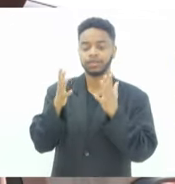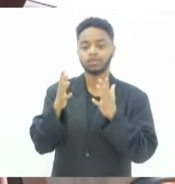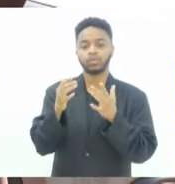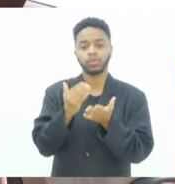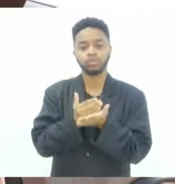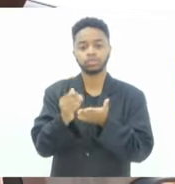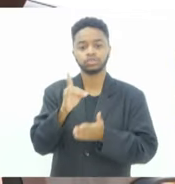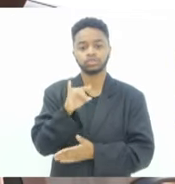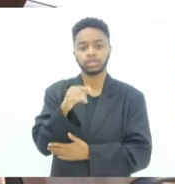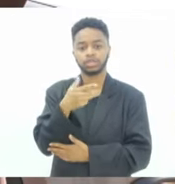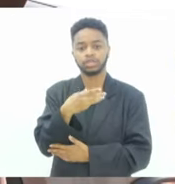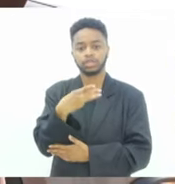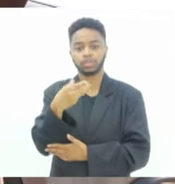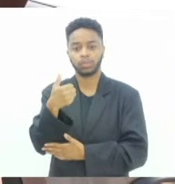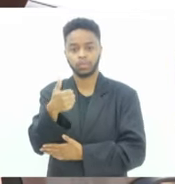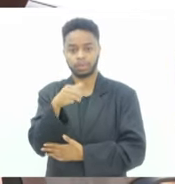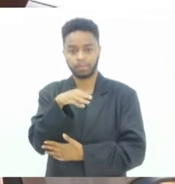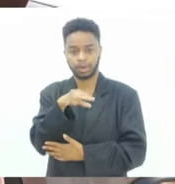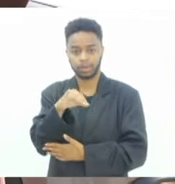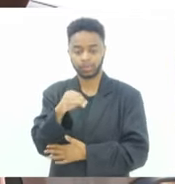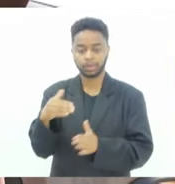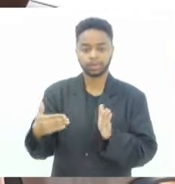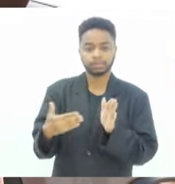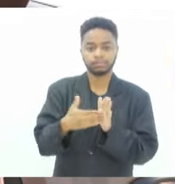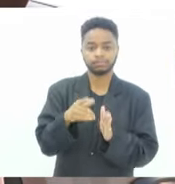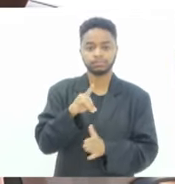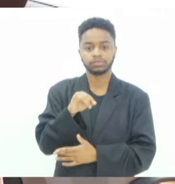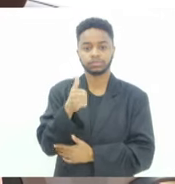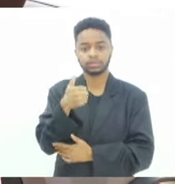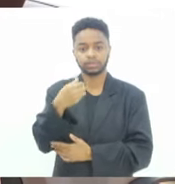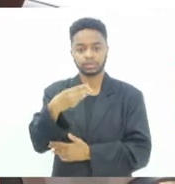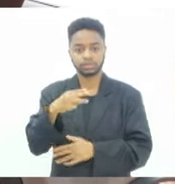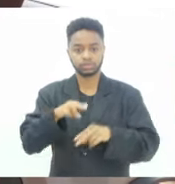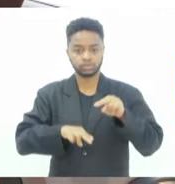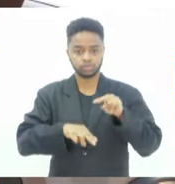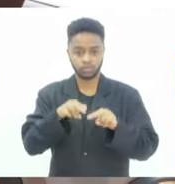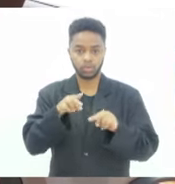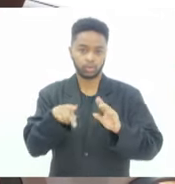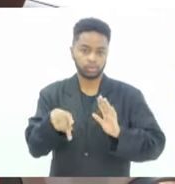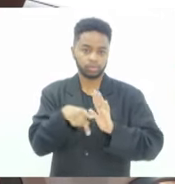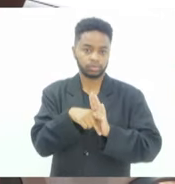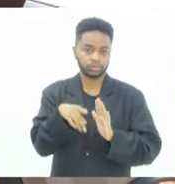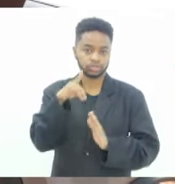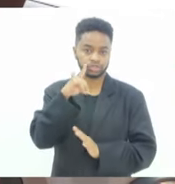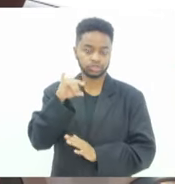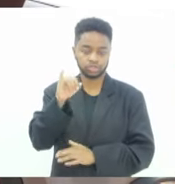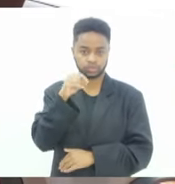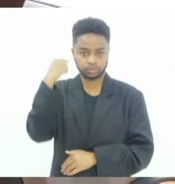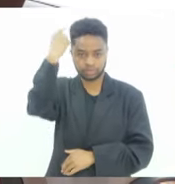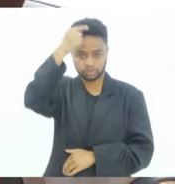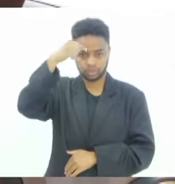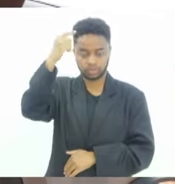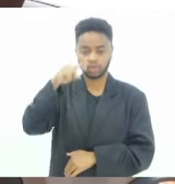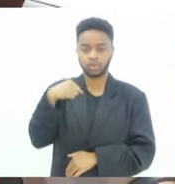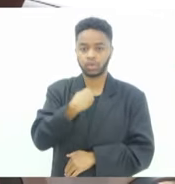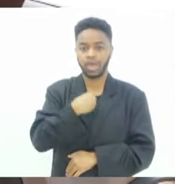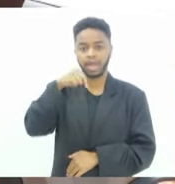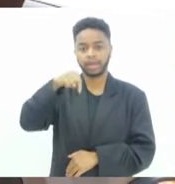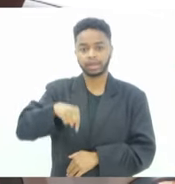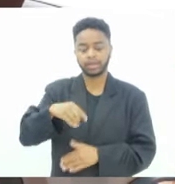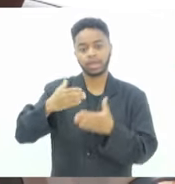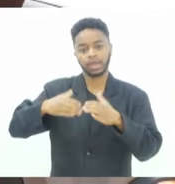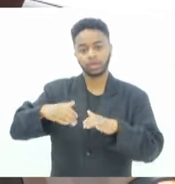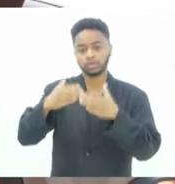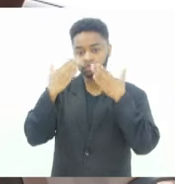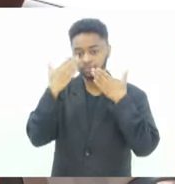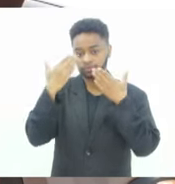no dia 31 de maio e vai até o dia 13 de junho, dia do santo, né? Nós estamos aqui no Largo da Carioca, na frente do convento de Santo